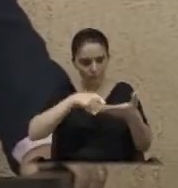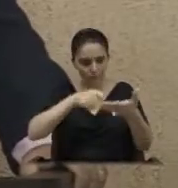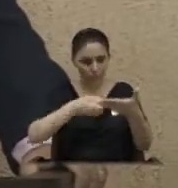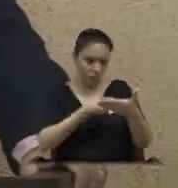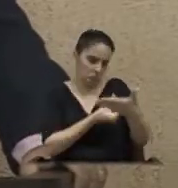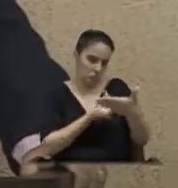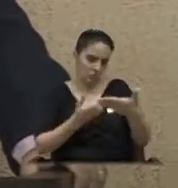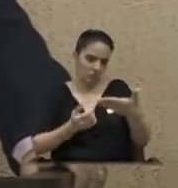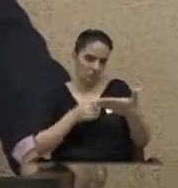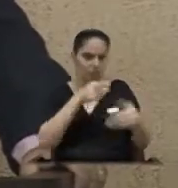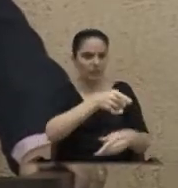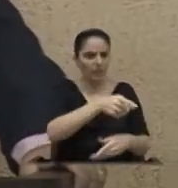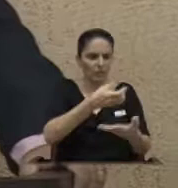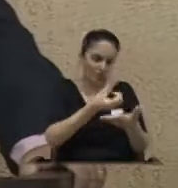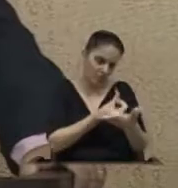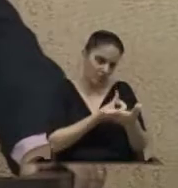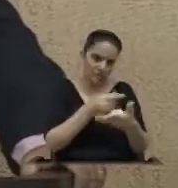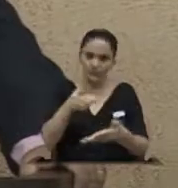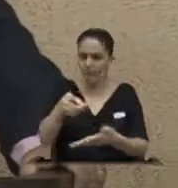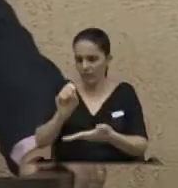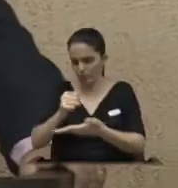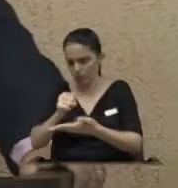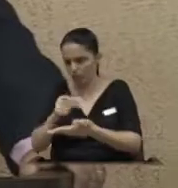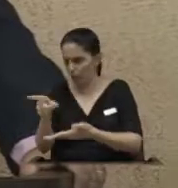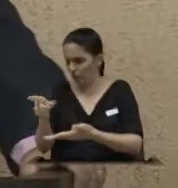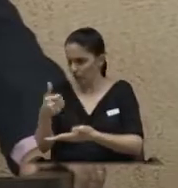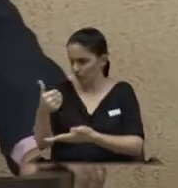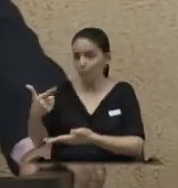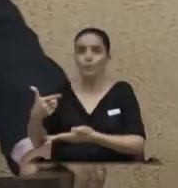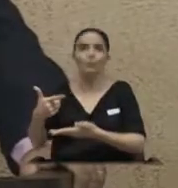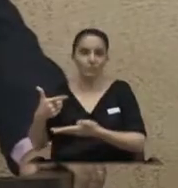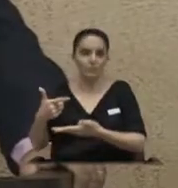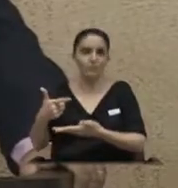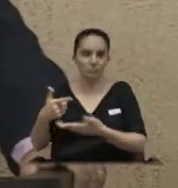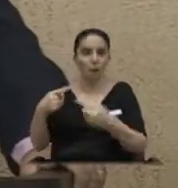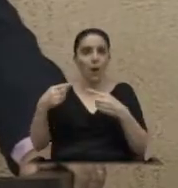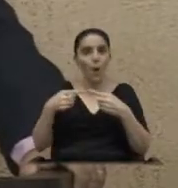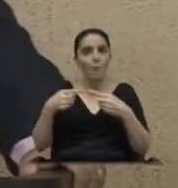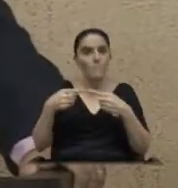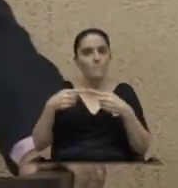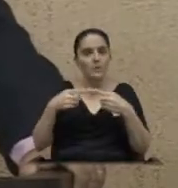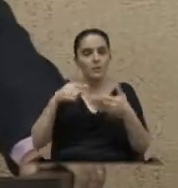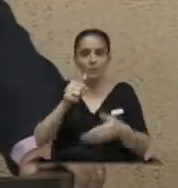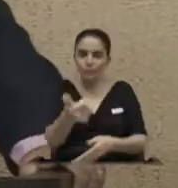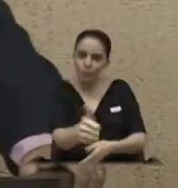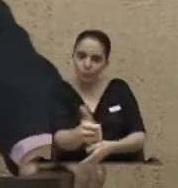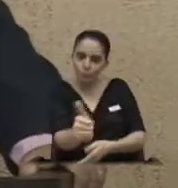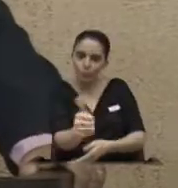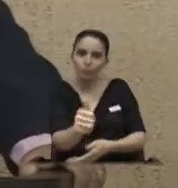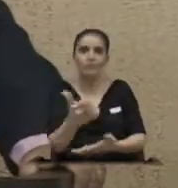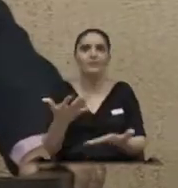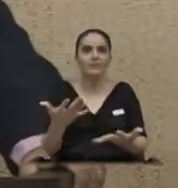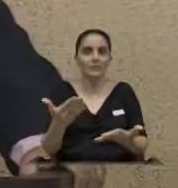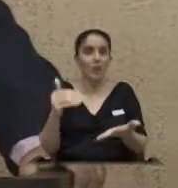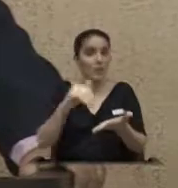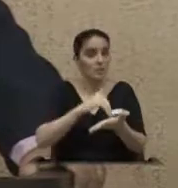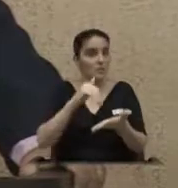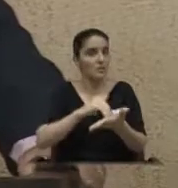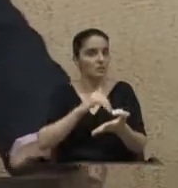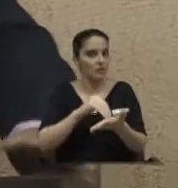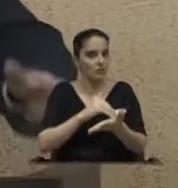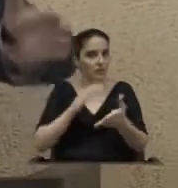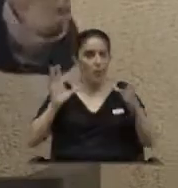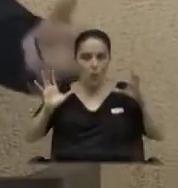6, esse vai precisar de 8, outro vai precisar de 12, de acordo com a avaliação. E que a Secretaria pudesse fazer um